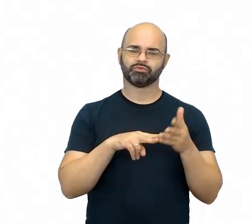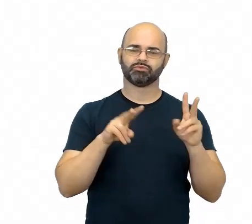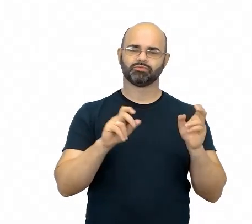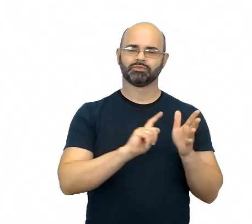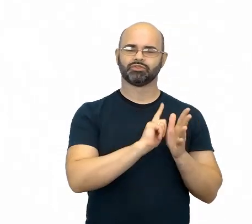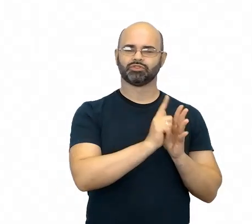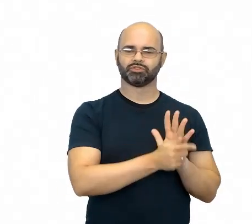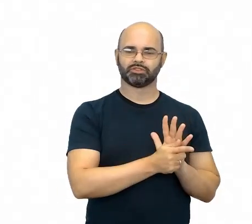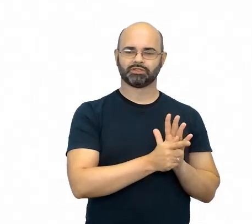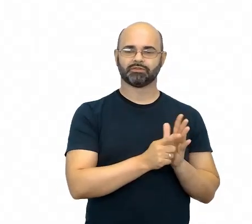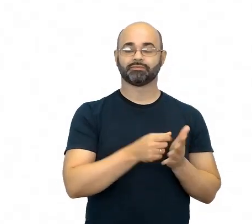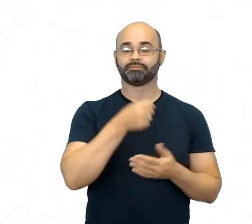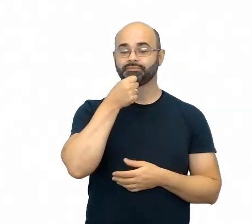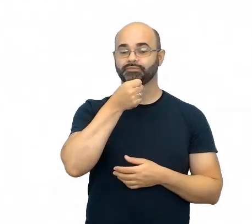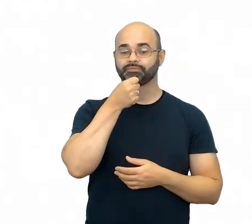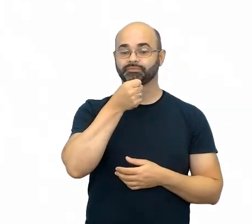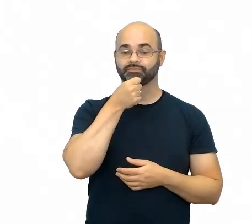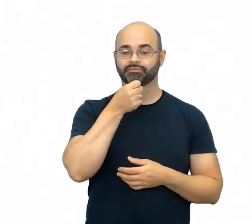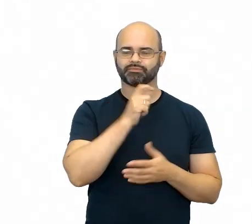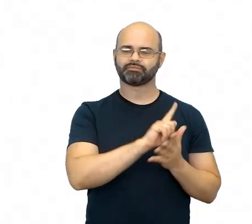gênero reportagem.